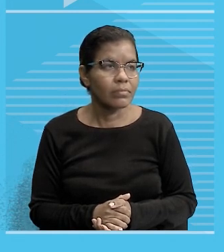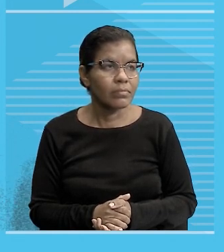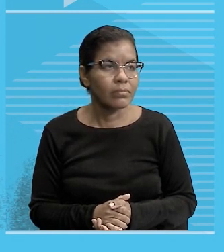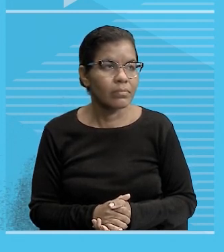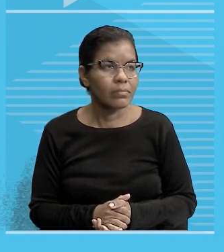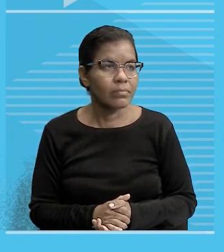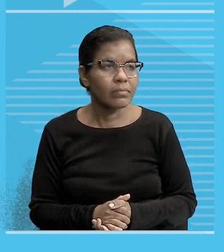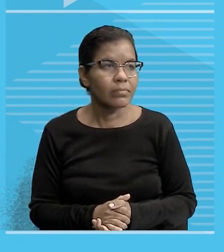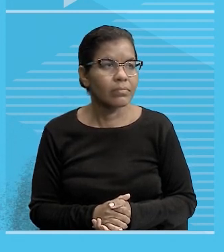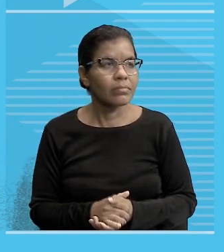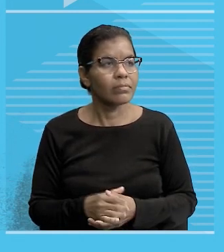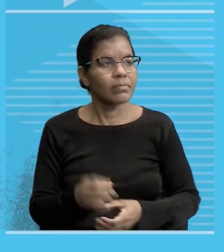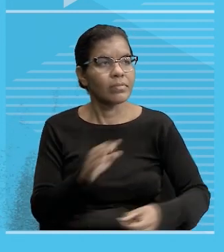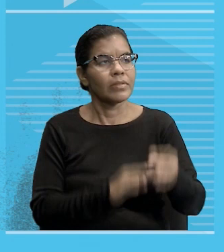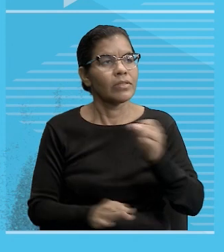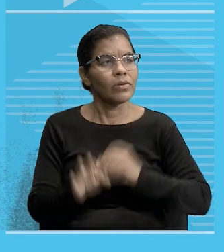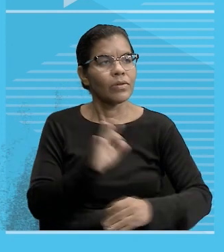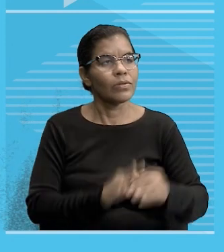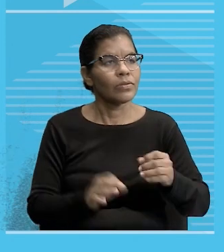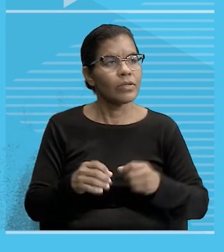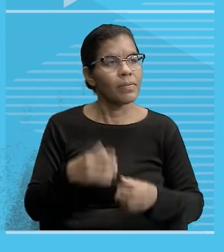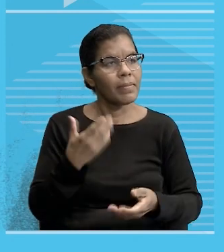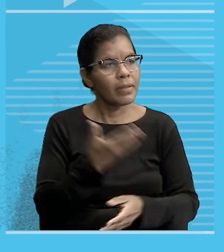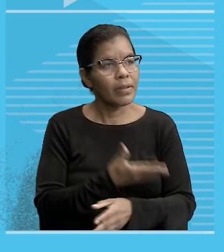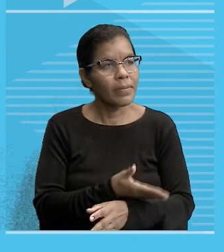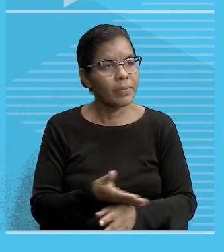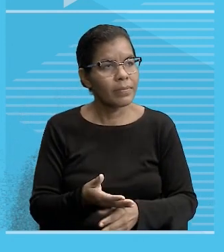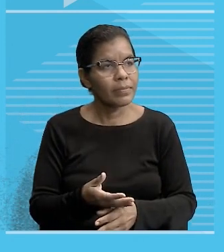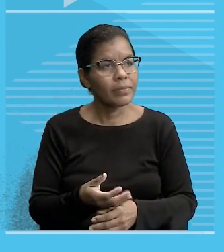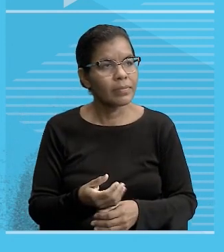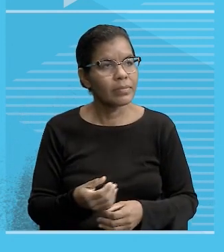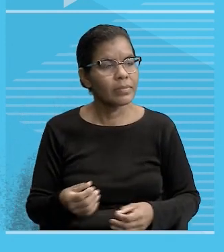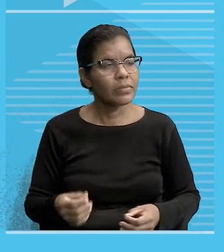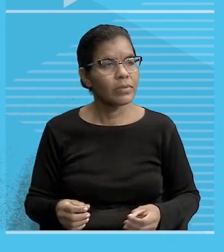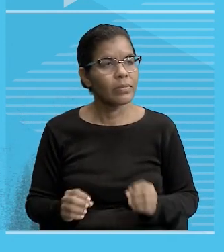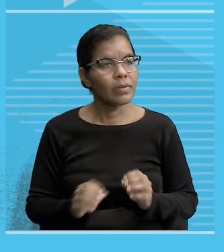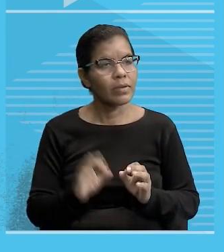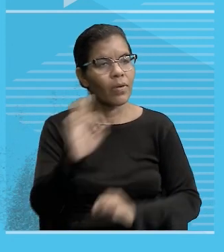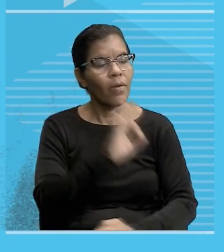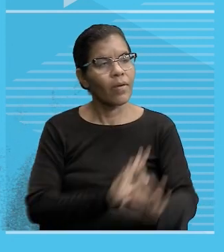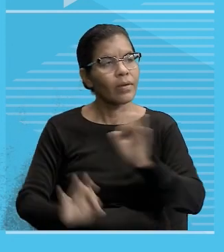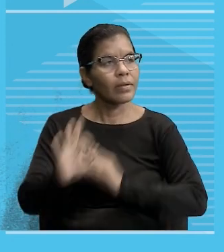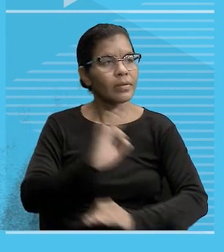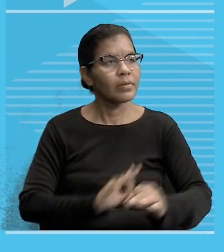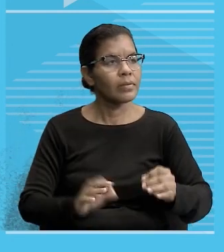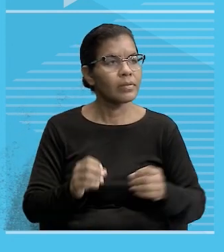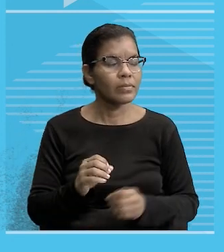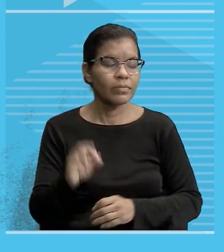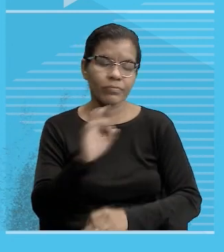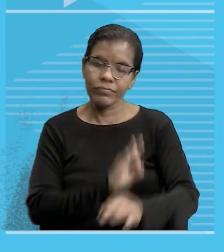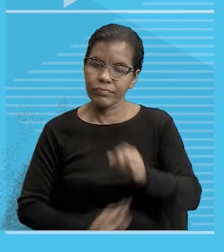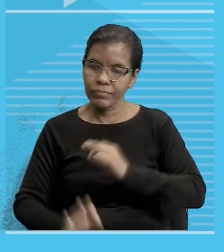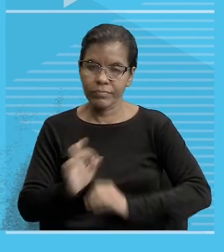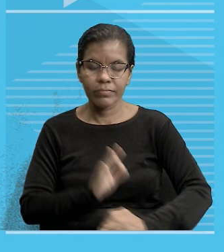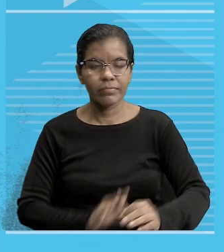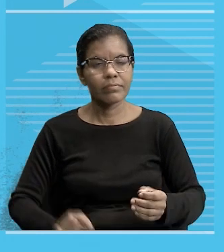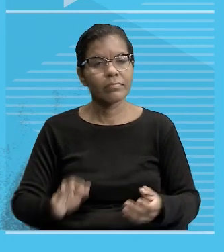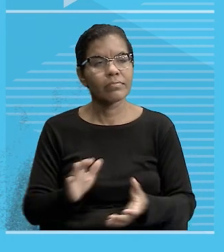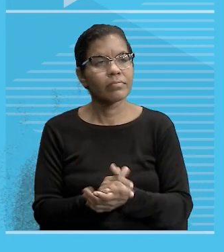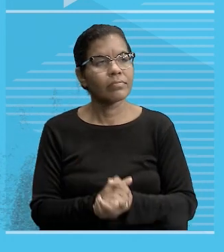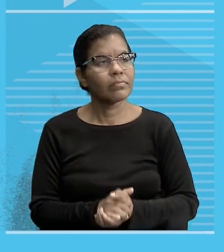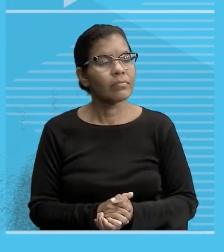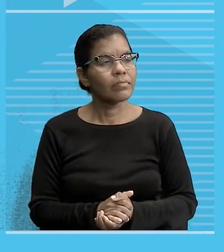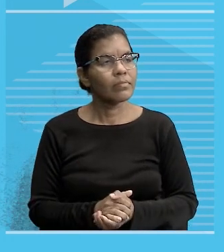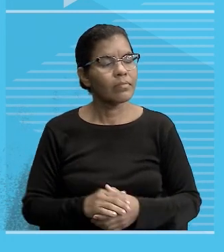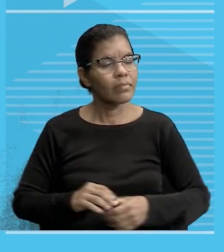senso de organização censo de limpeza senso de arrumação e senso de ordem